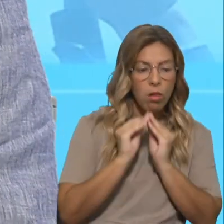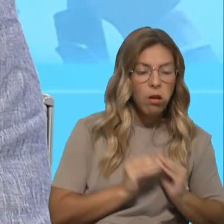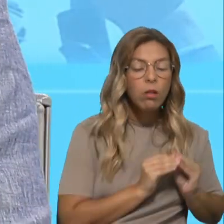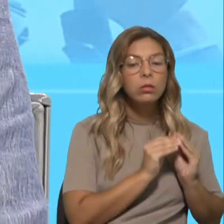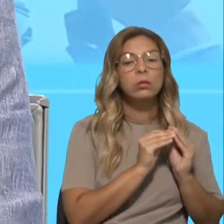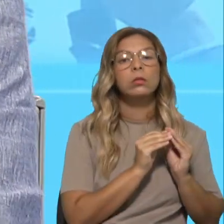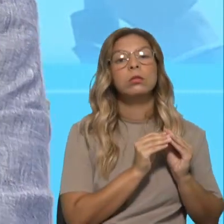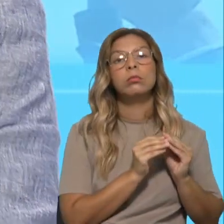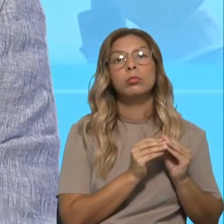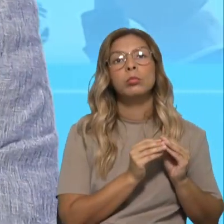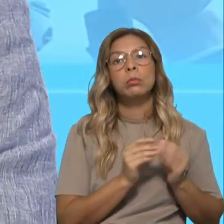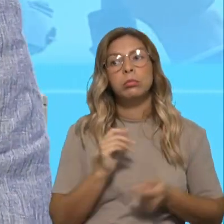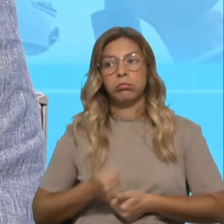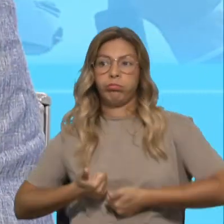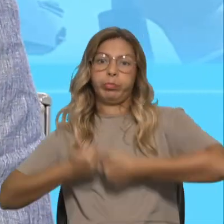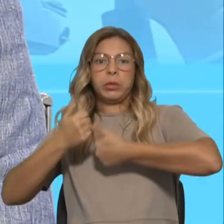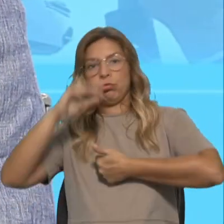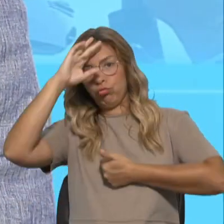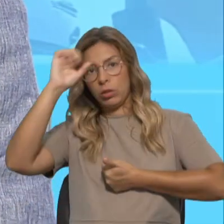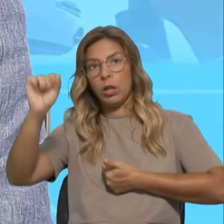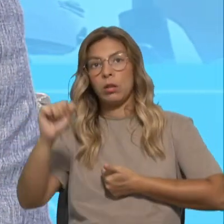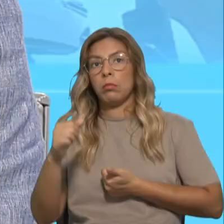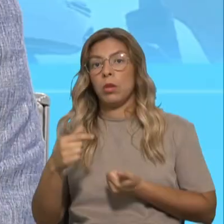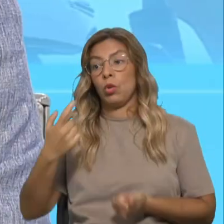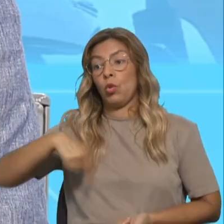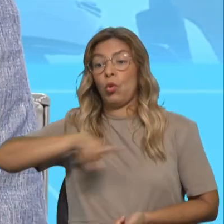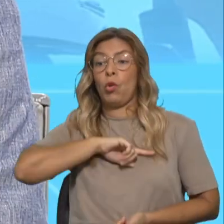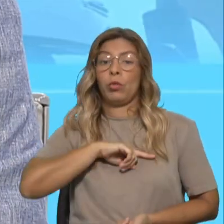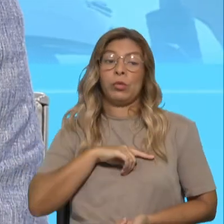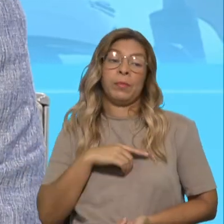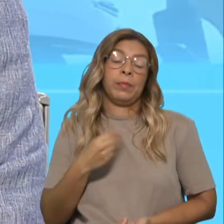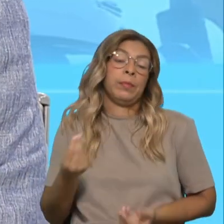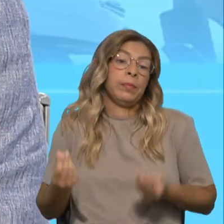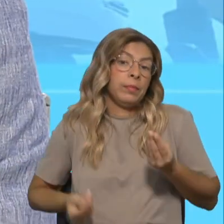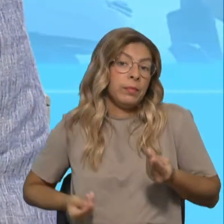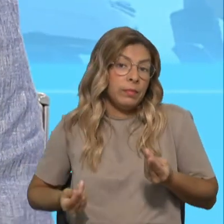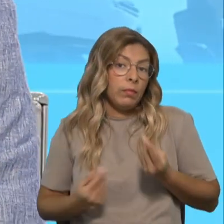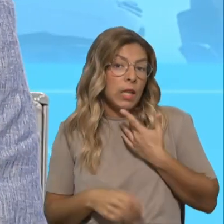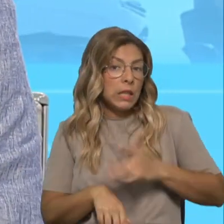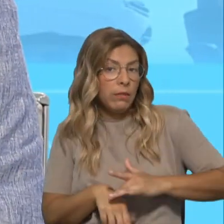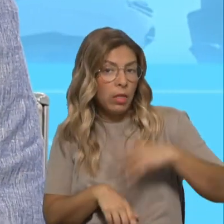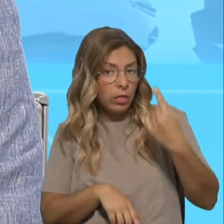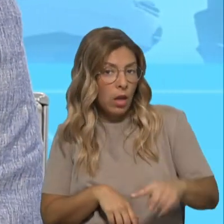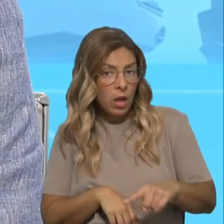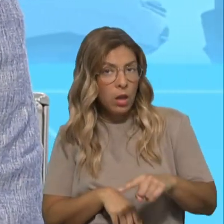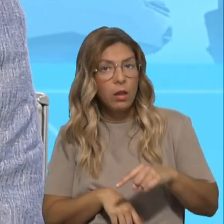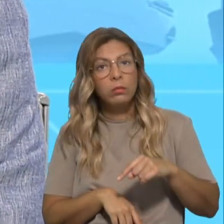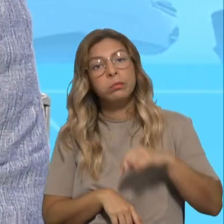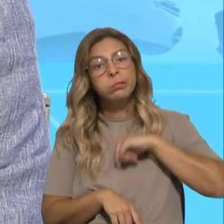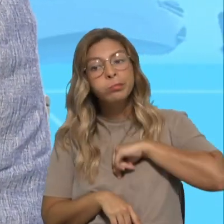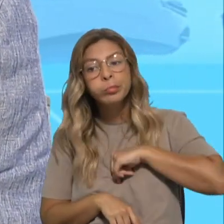portanto, depois enfim, a carne é fraca, como se costuma dizer, e, portanto, depois